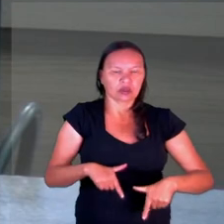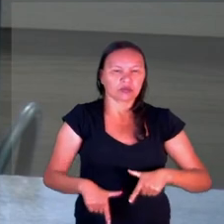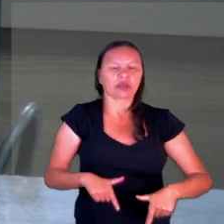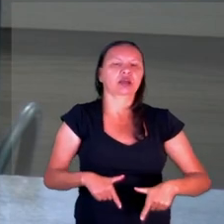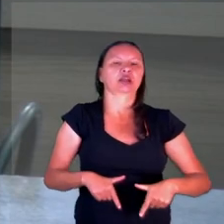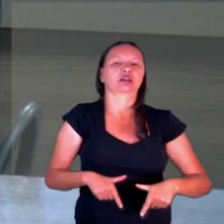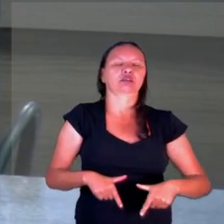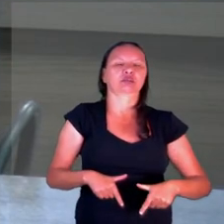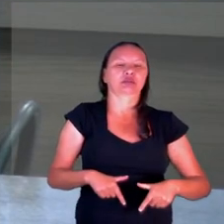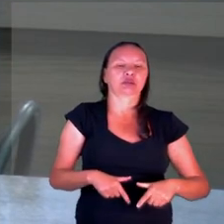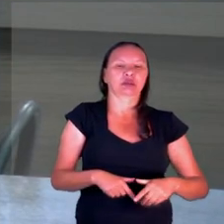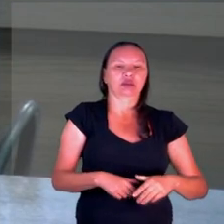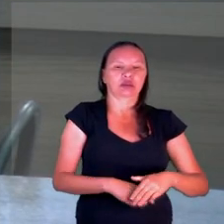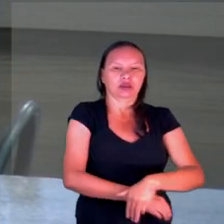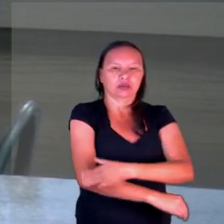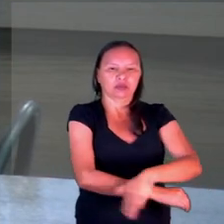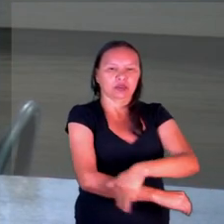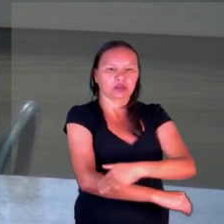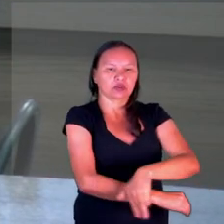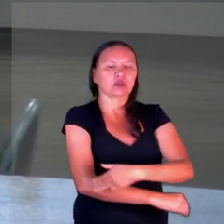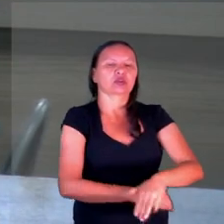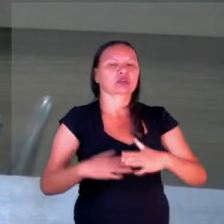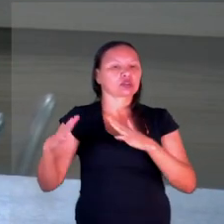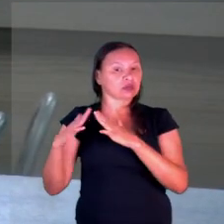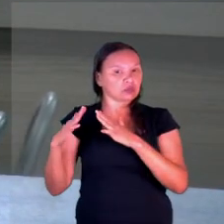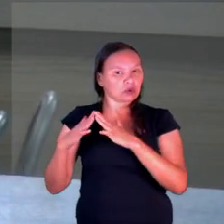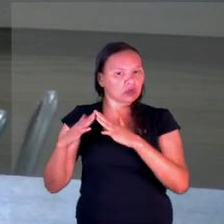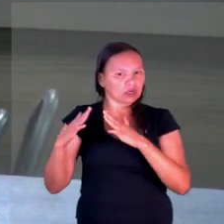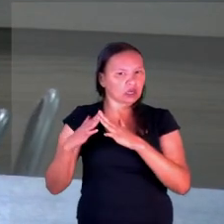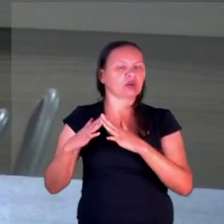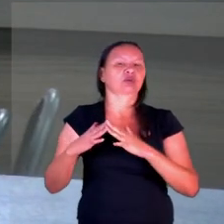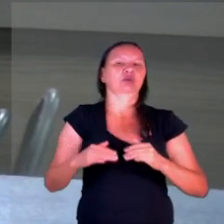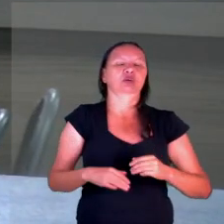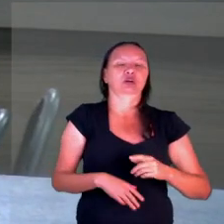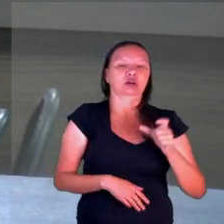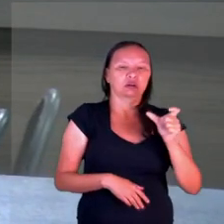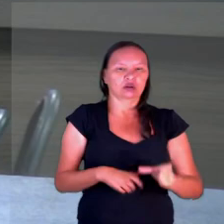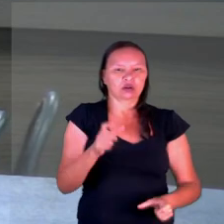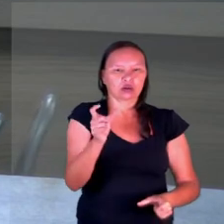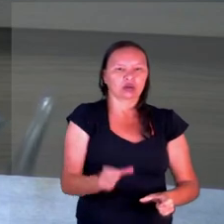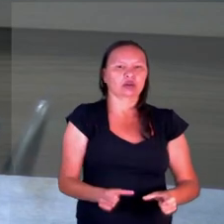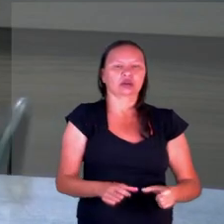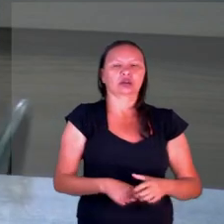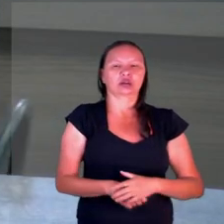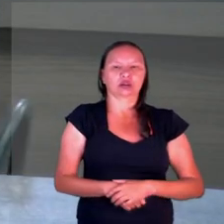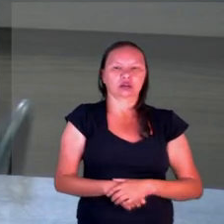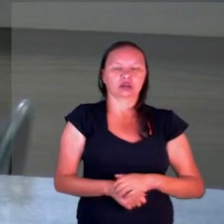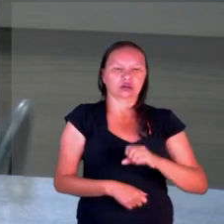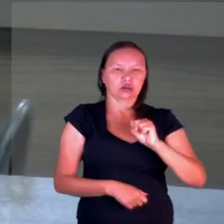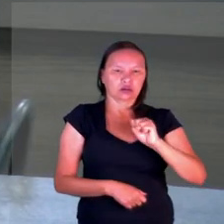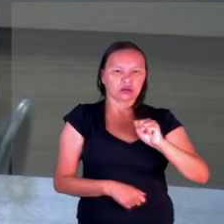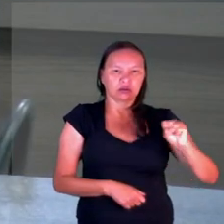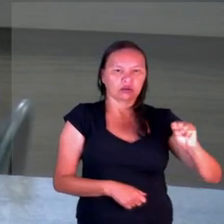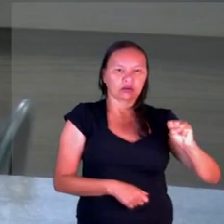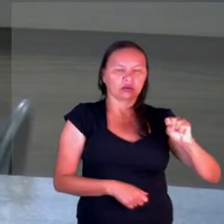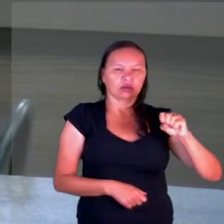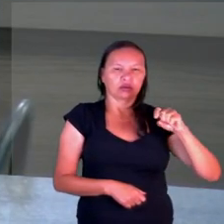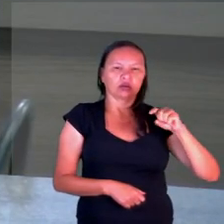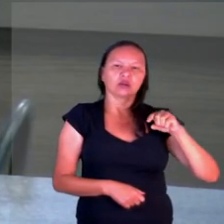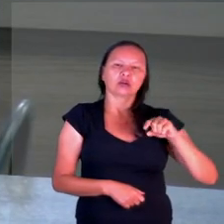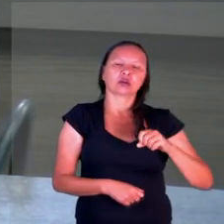ele tem iniciou o ano passado na nossa capital nós temos eh quase eh 800 pessoas morando né em